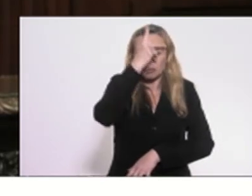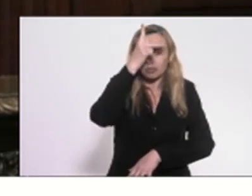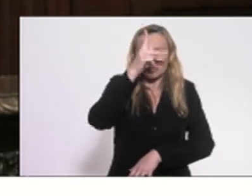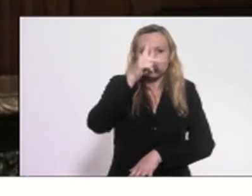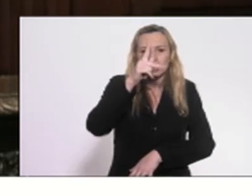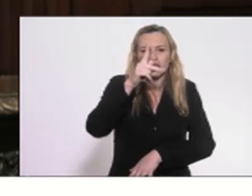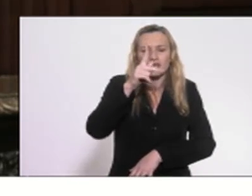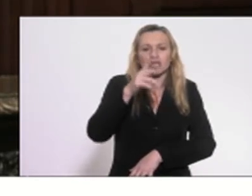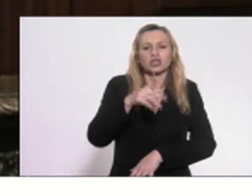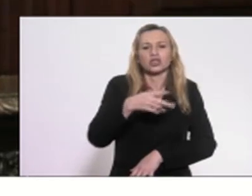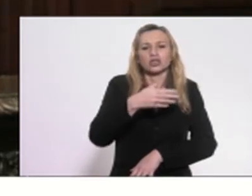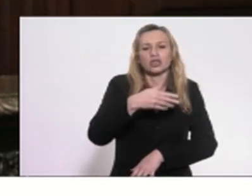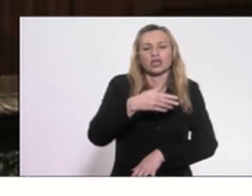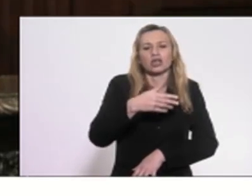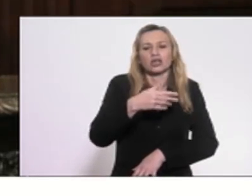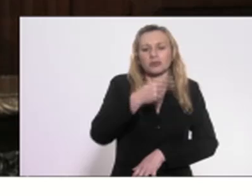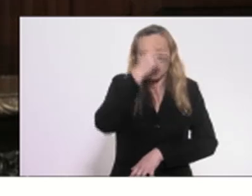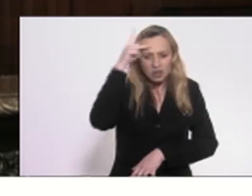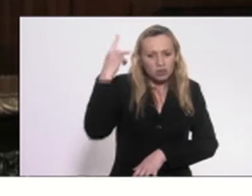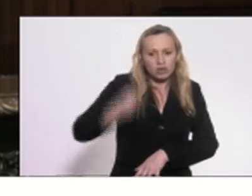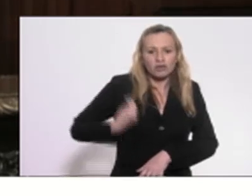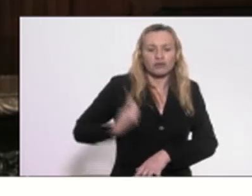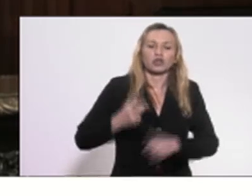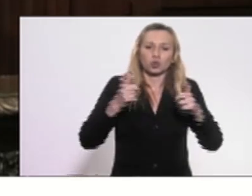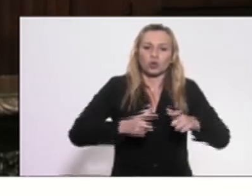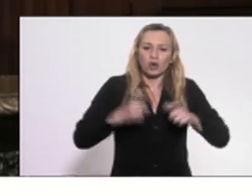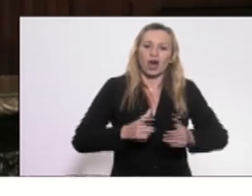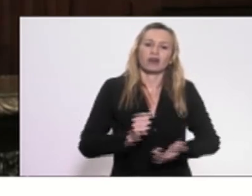uma população de grande dimensão.